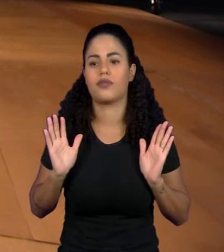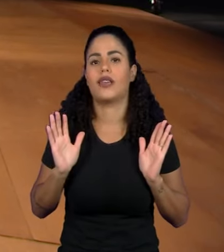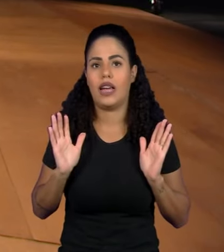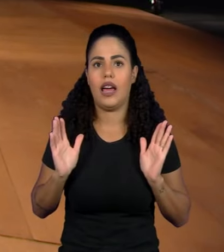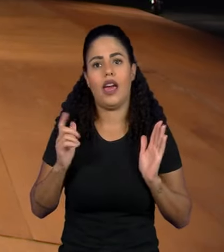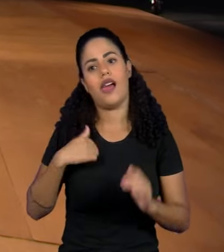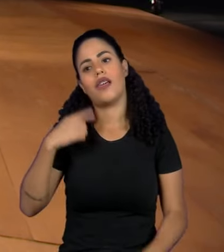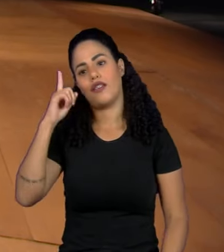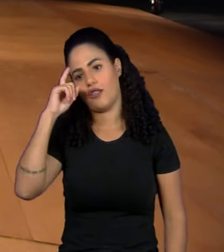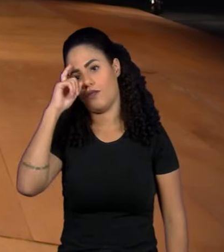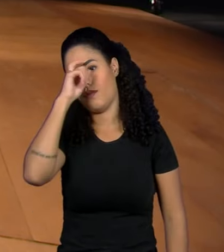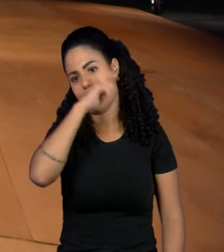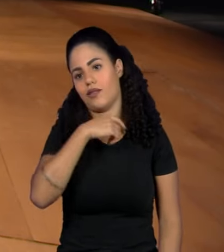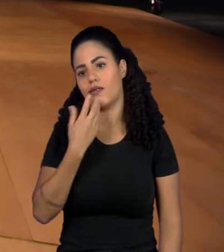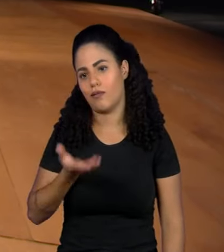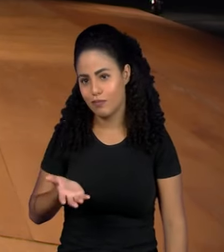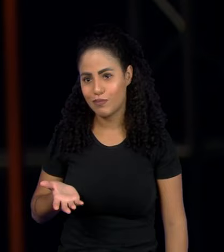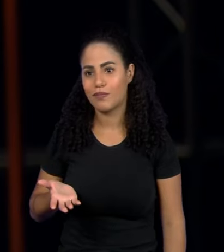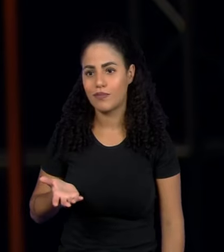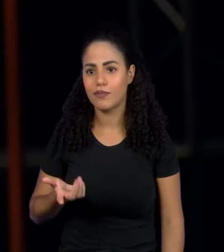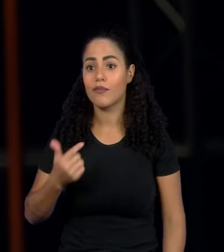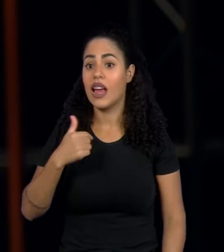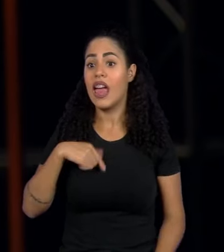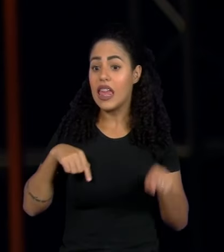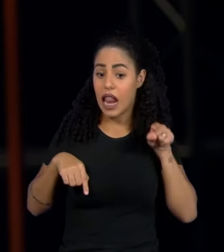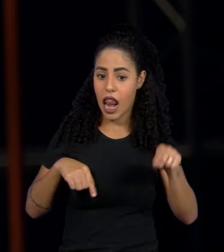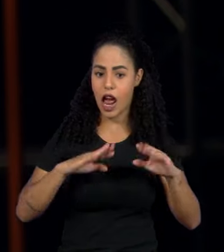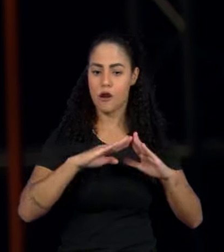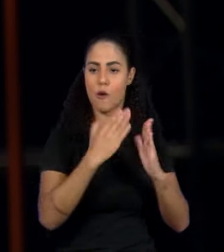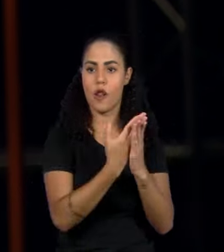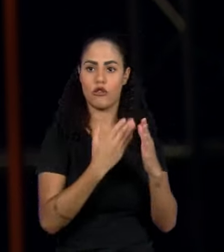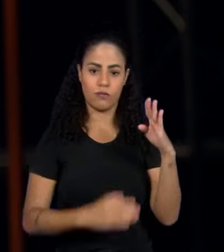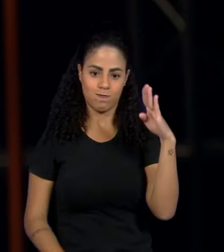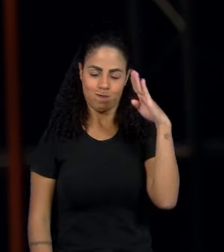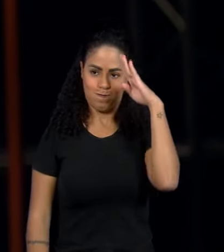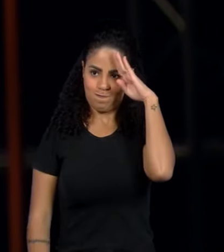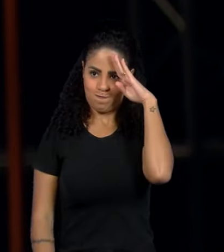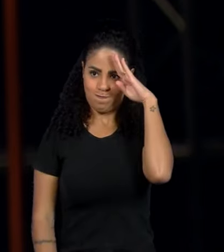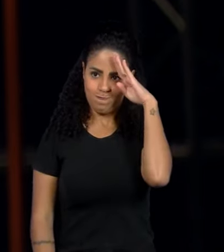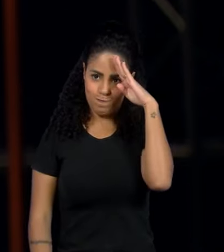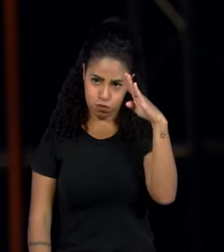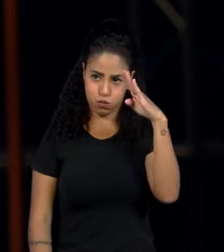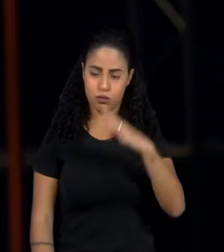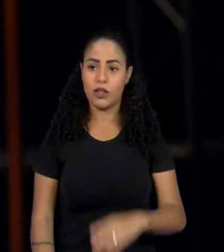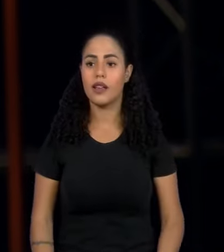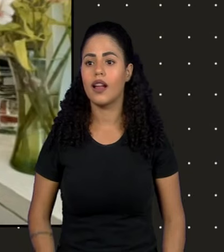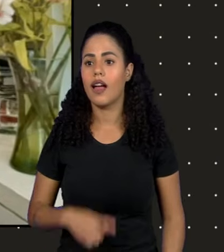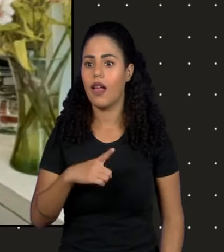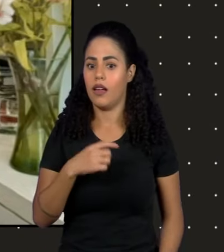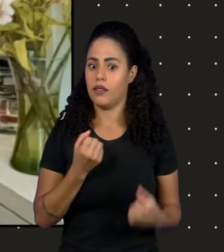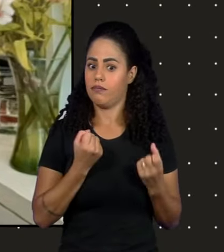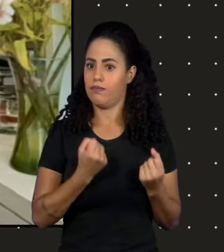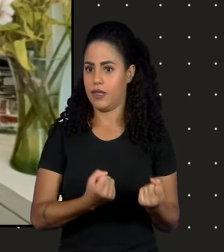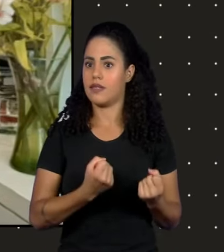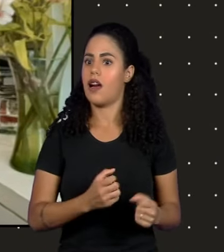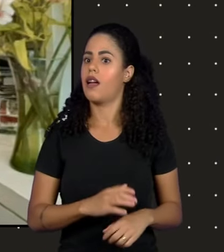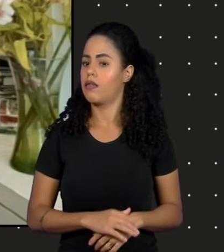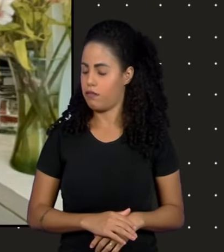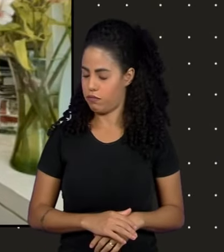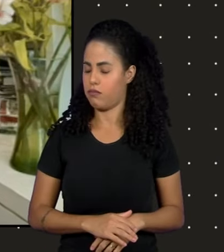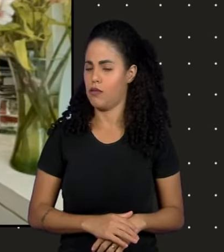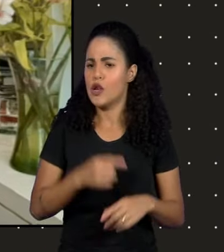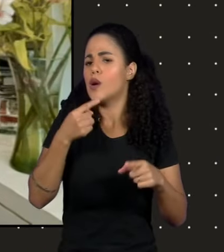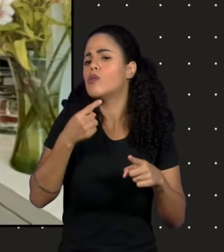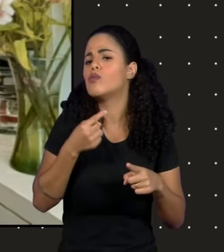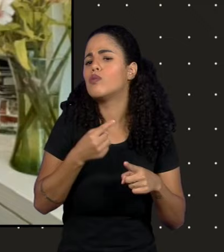colégio em colégio. E no colégio militar, a coisa foi mais barra pesada,